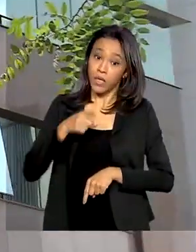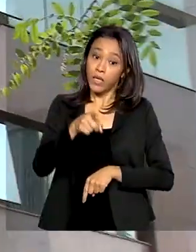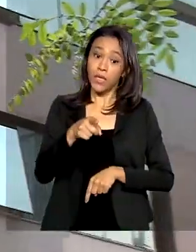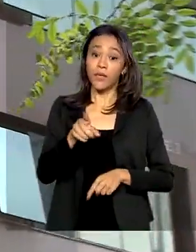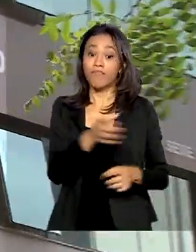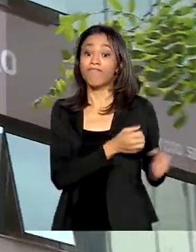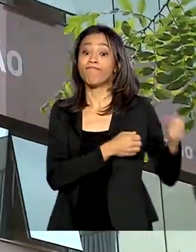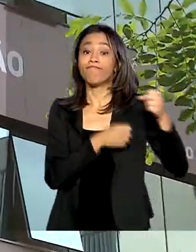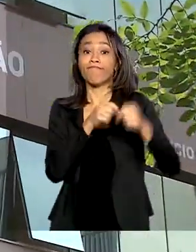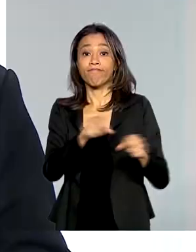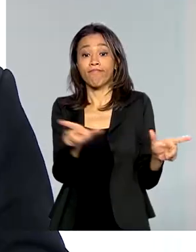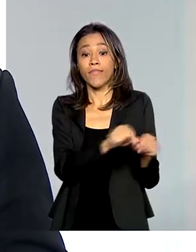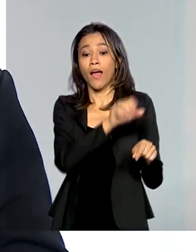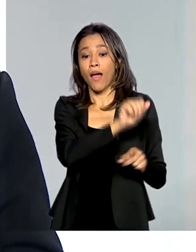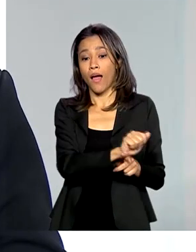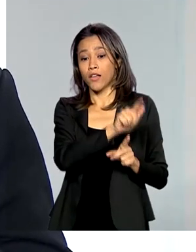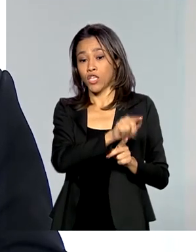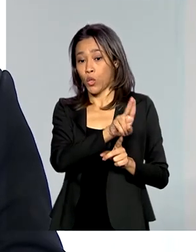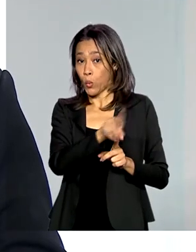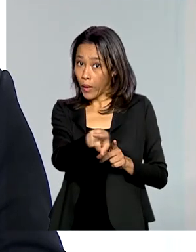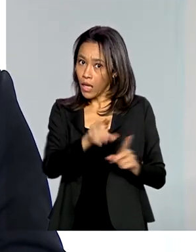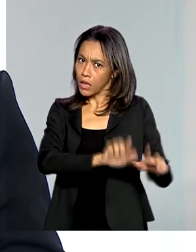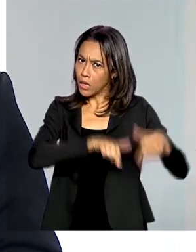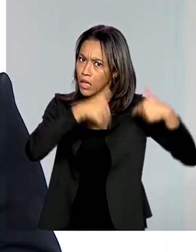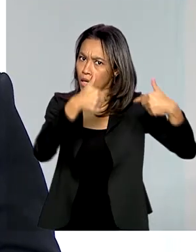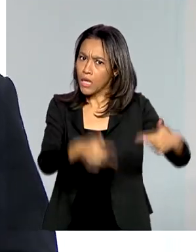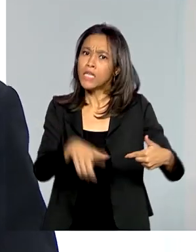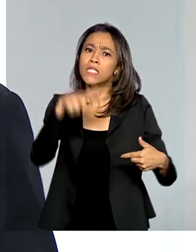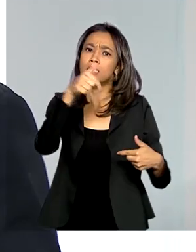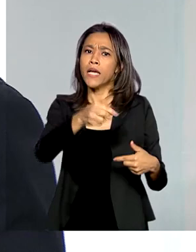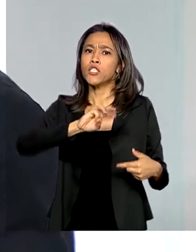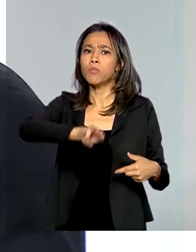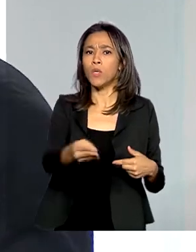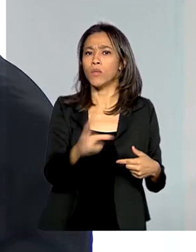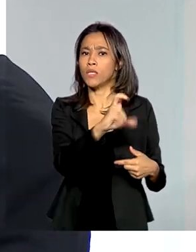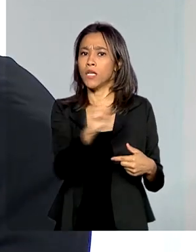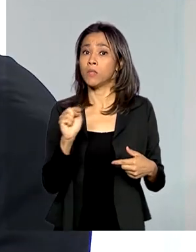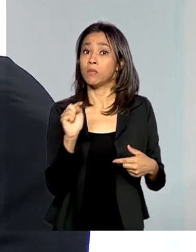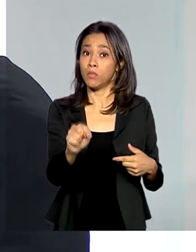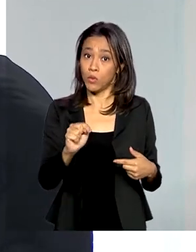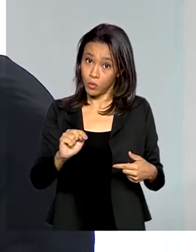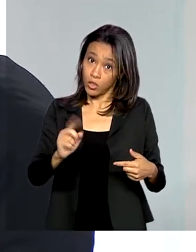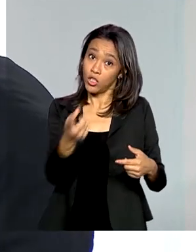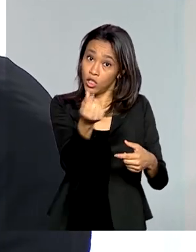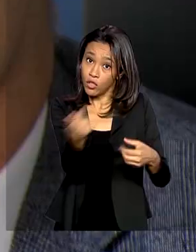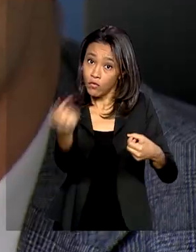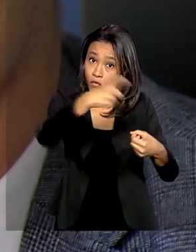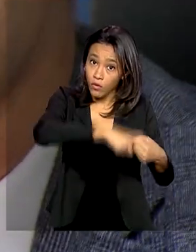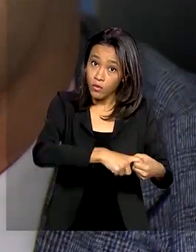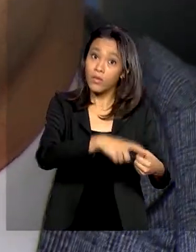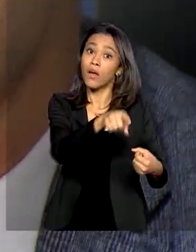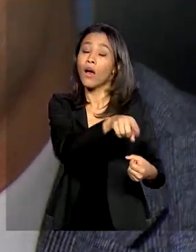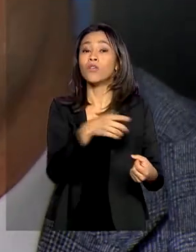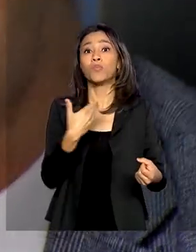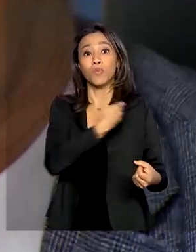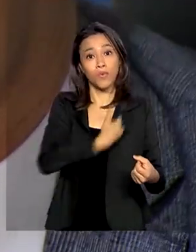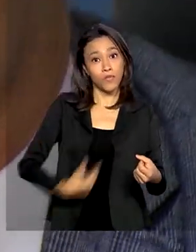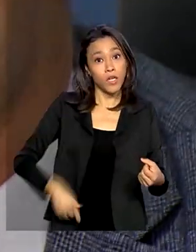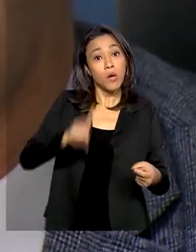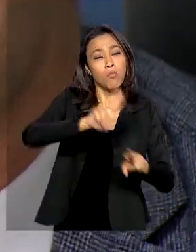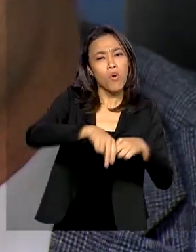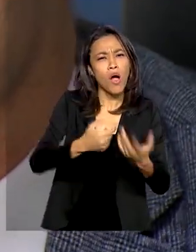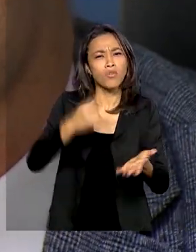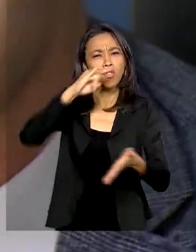foi responsável pela recuperação de R 7,5 bilhões para os cofres públicos por meio de acordos de leniência